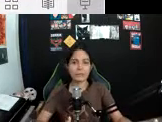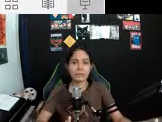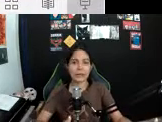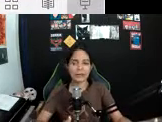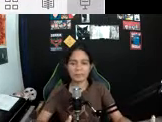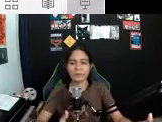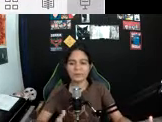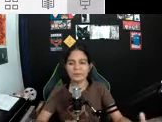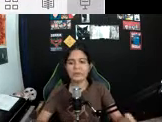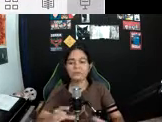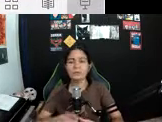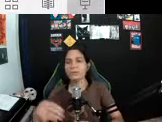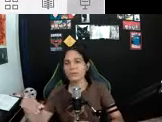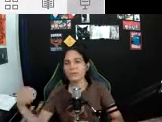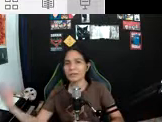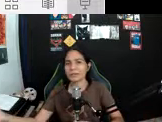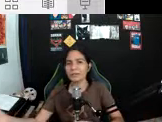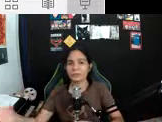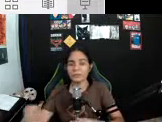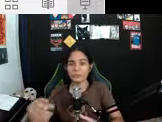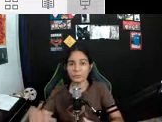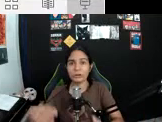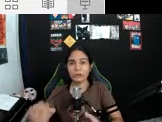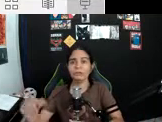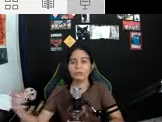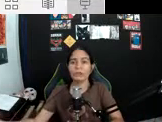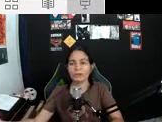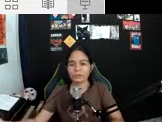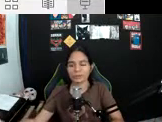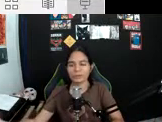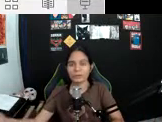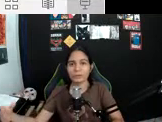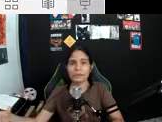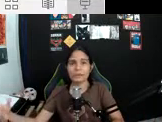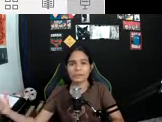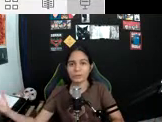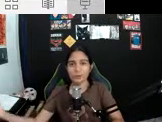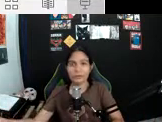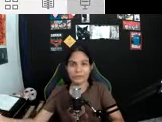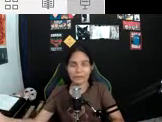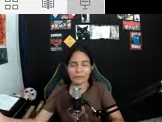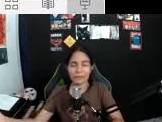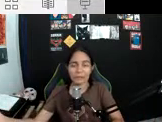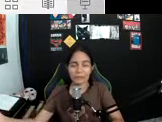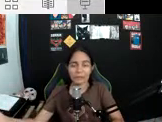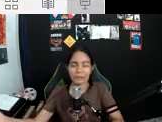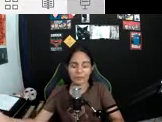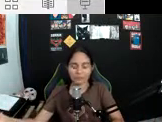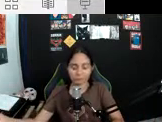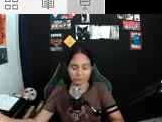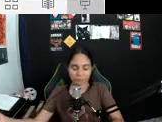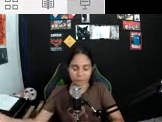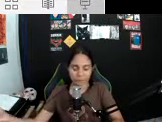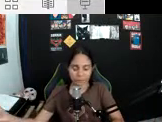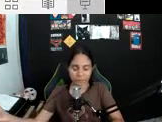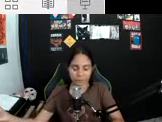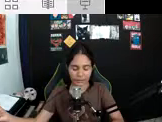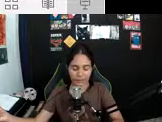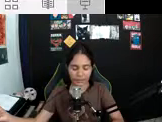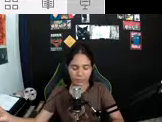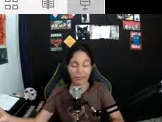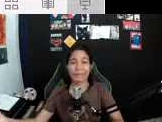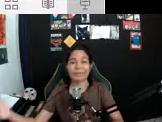vão ser diferentes, por exemplo, de uma medicação, dos tipos de medicações que vão estar sendo utilizadas numa